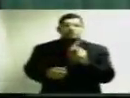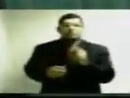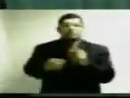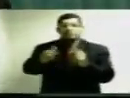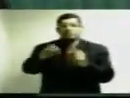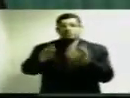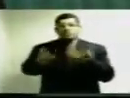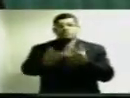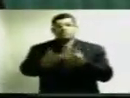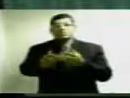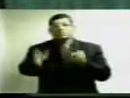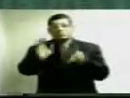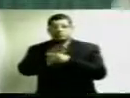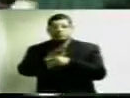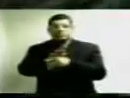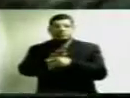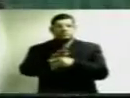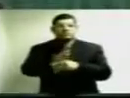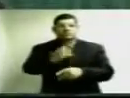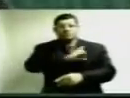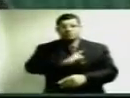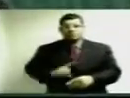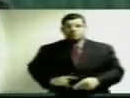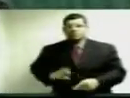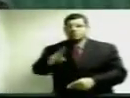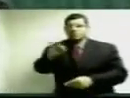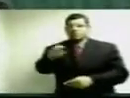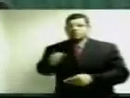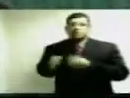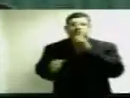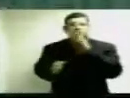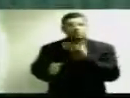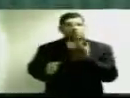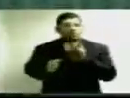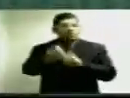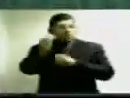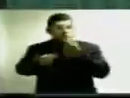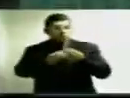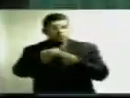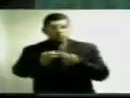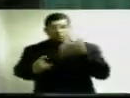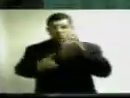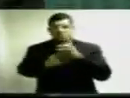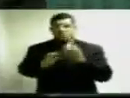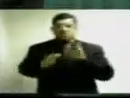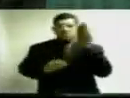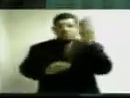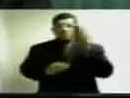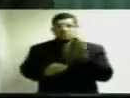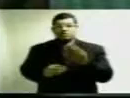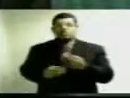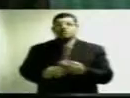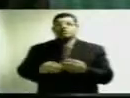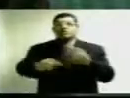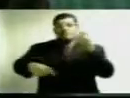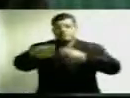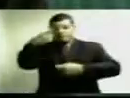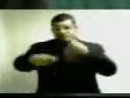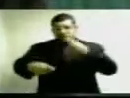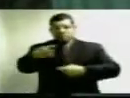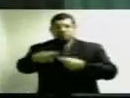de uma chantagem por parte do deputado Ricardo Nicolau, com uma acusação falsa de crime de